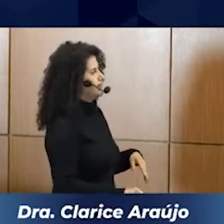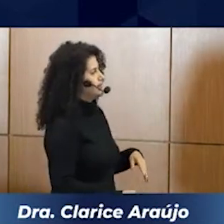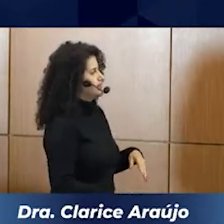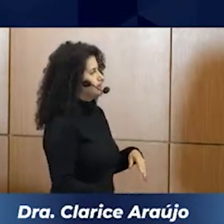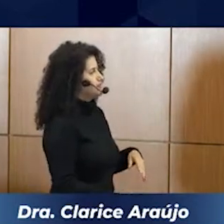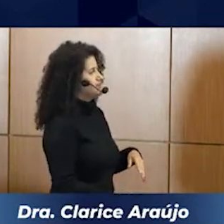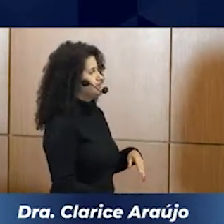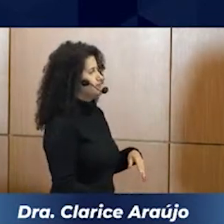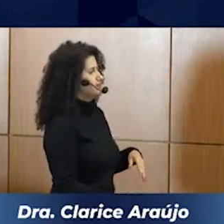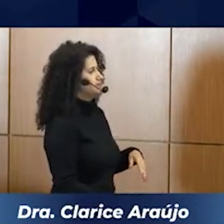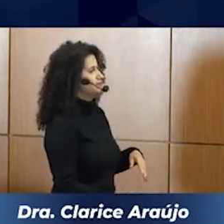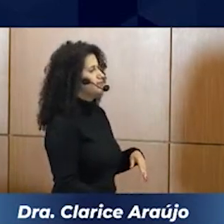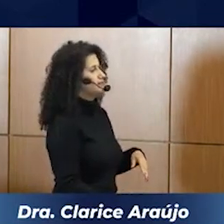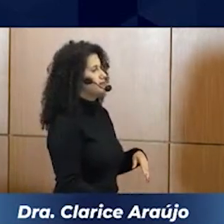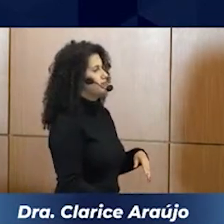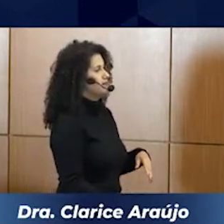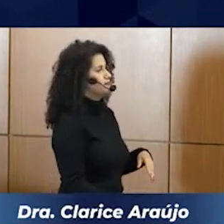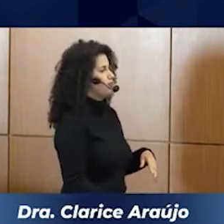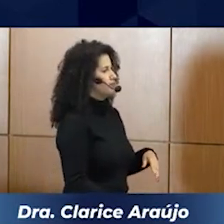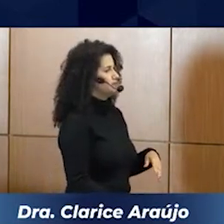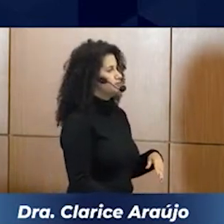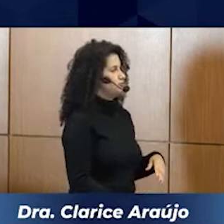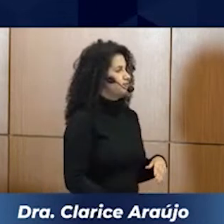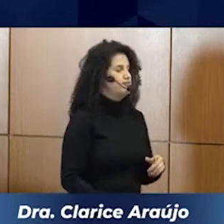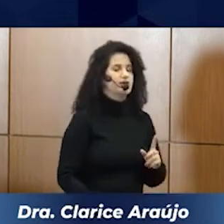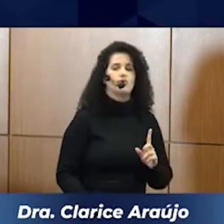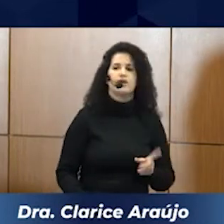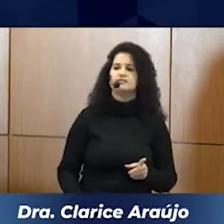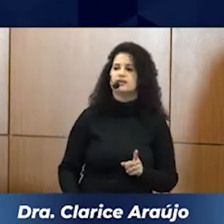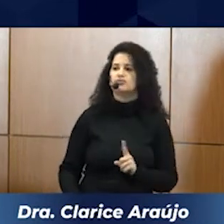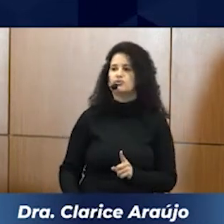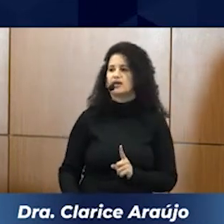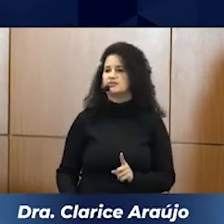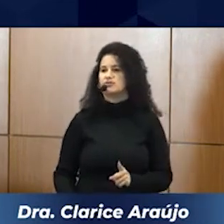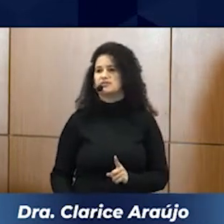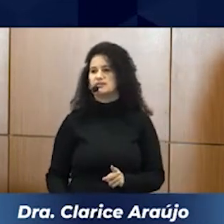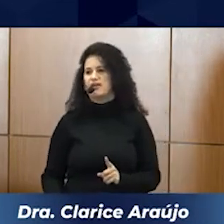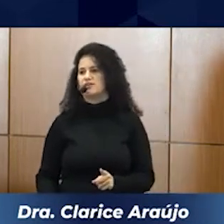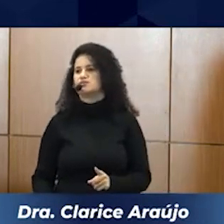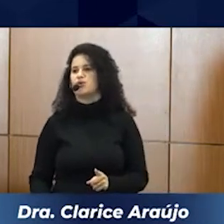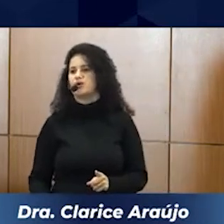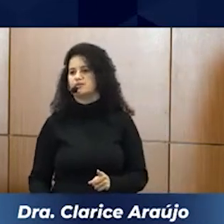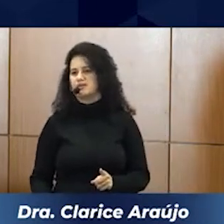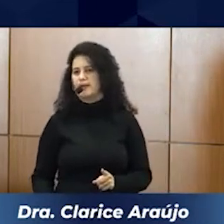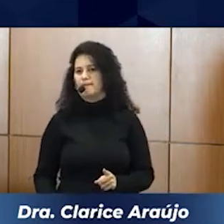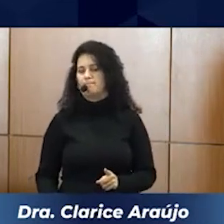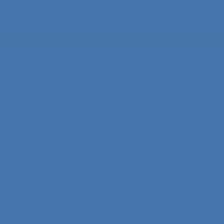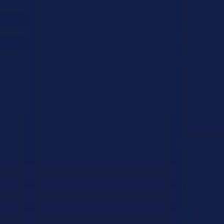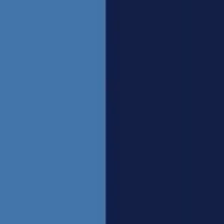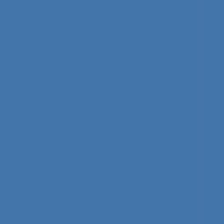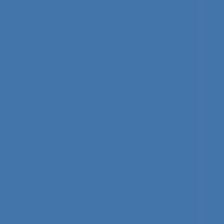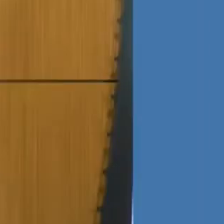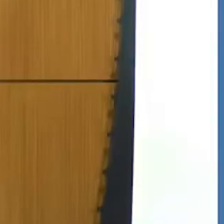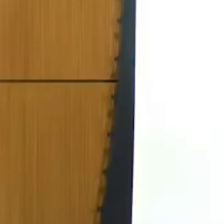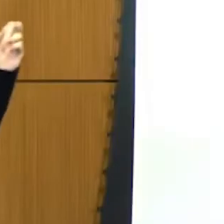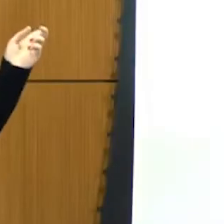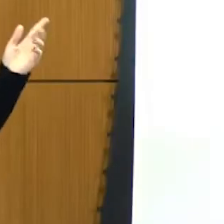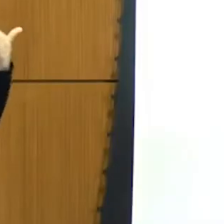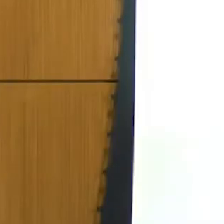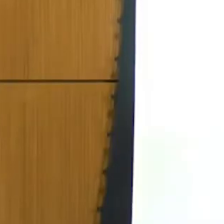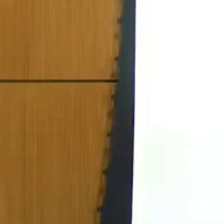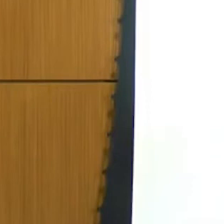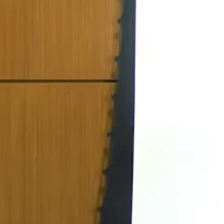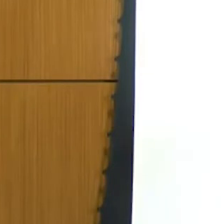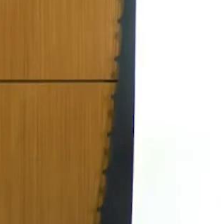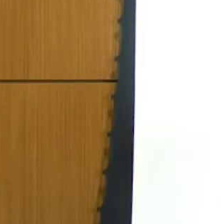Tá? E você vai ver se tem também informação sobre a frequência e duração das intervenções, porque, às vezes, como eu falei